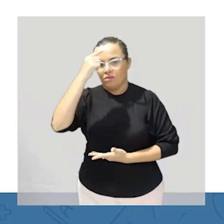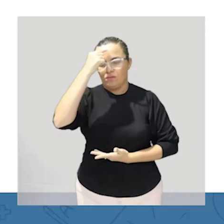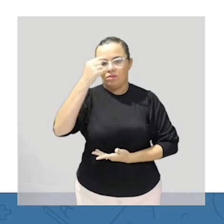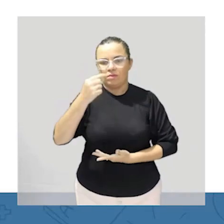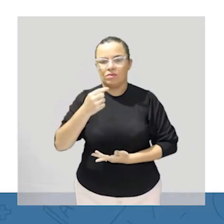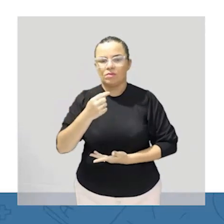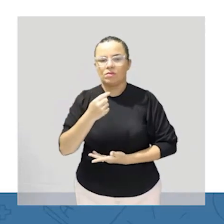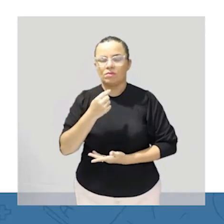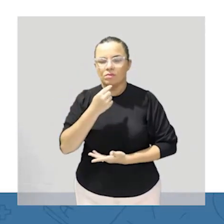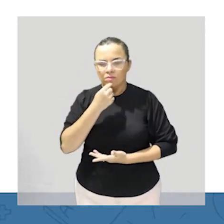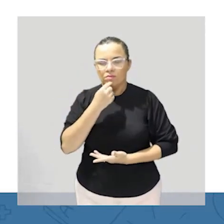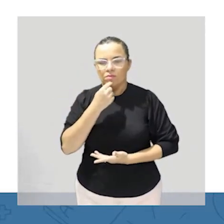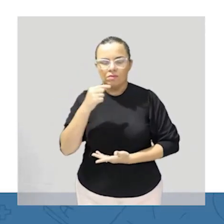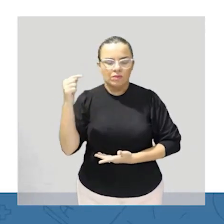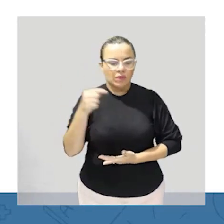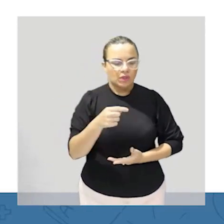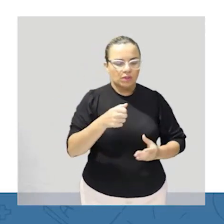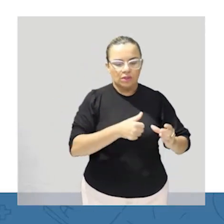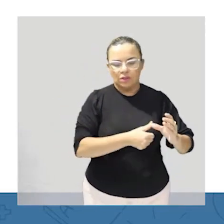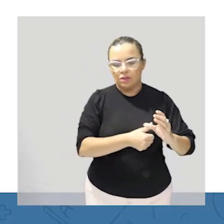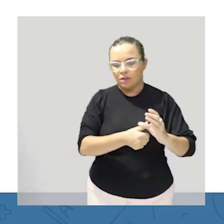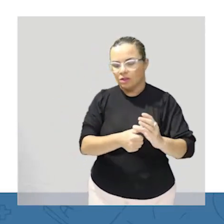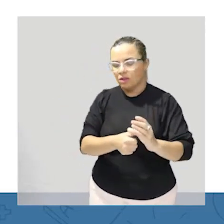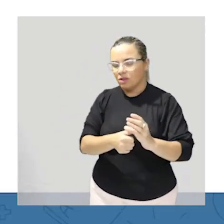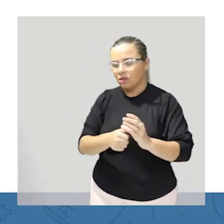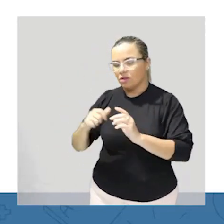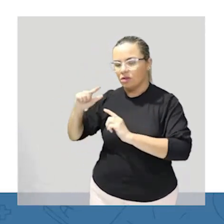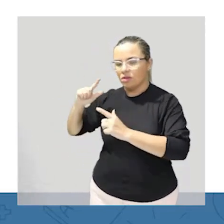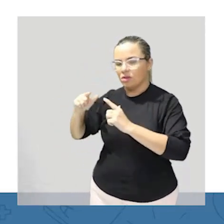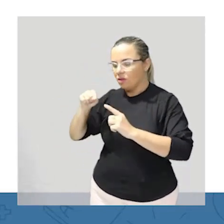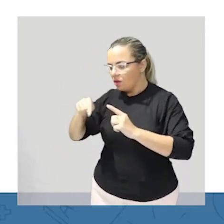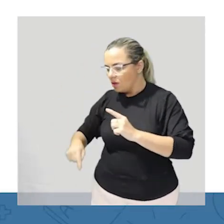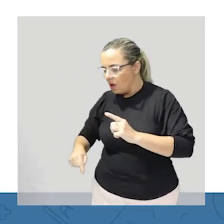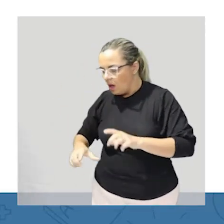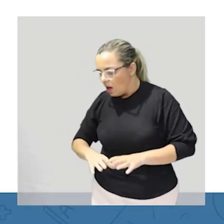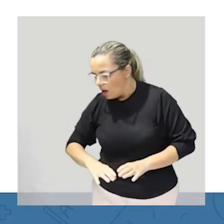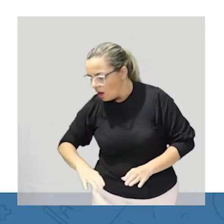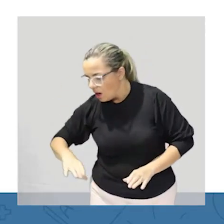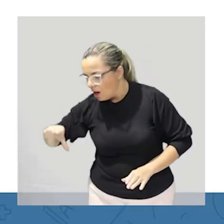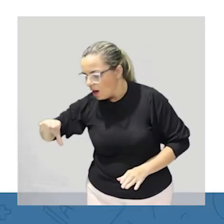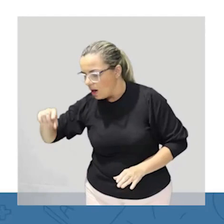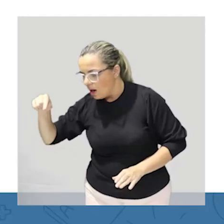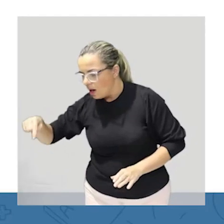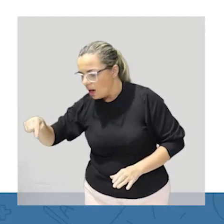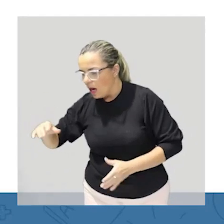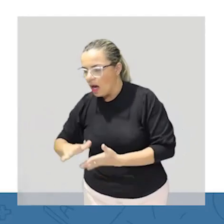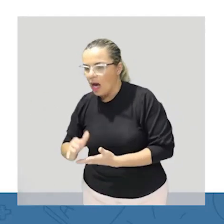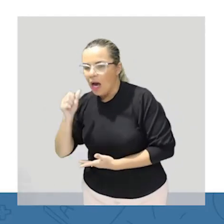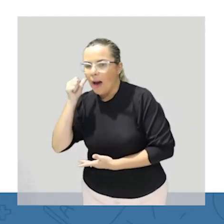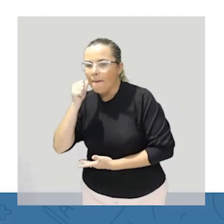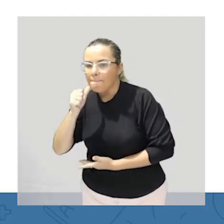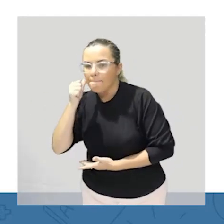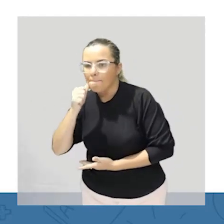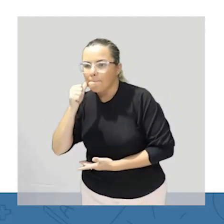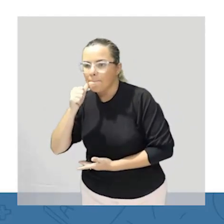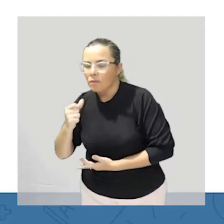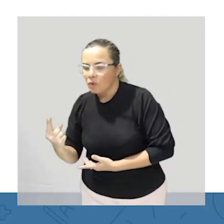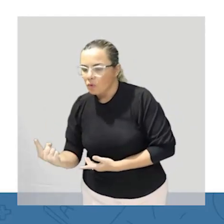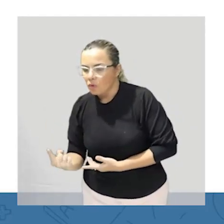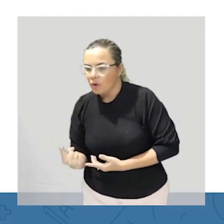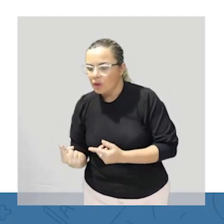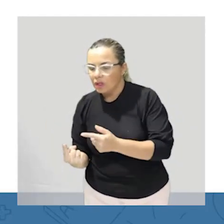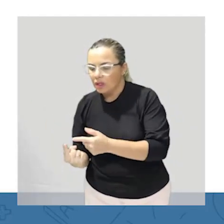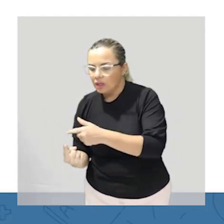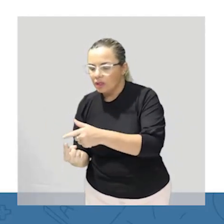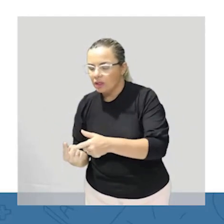cristãos fundamentalistas estão fazendo para essa mulher na cidade de Alexandria. Aí vem o comando. A explicação